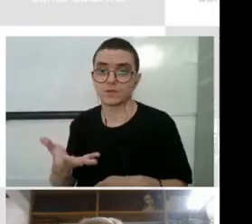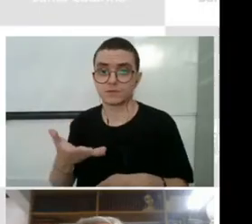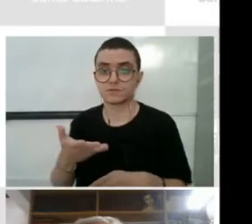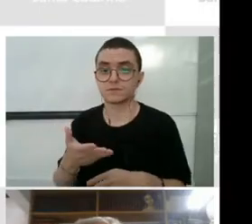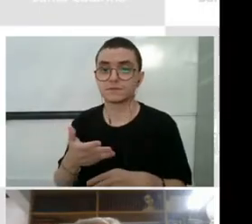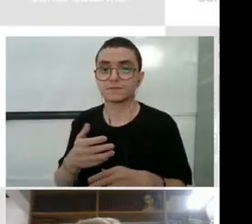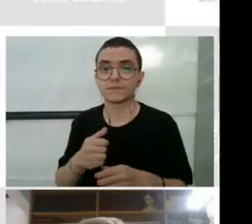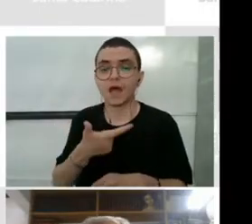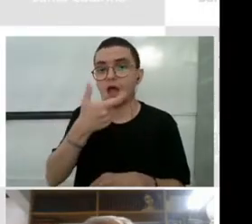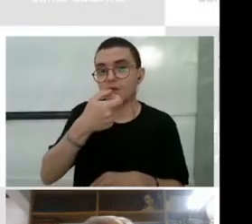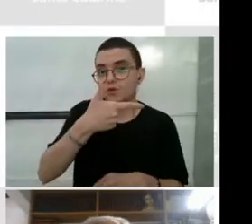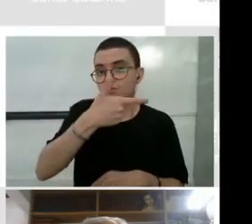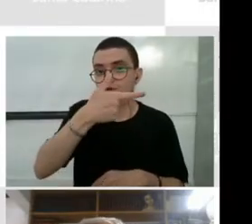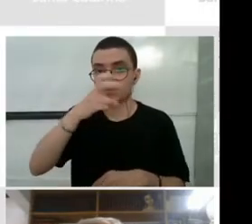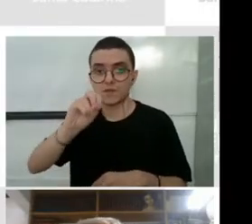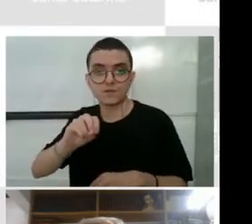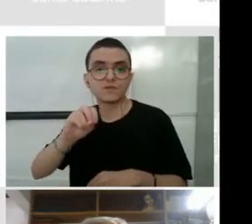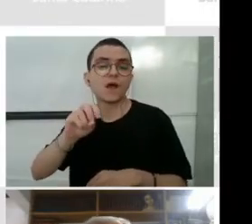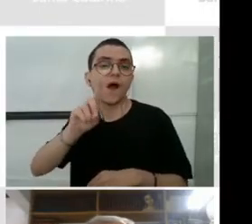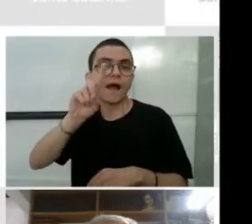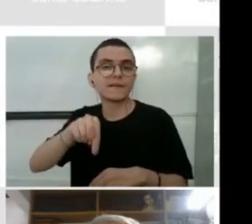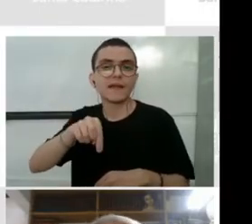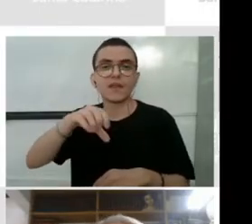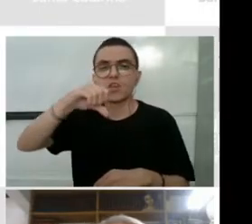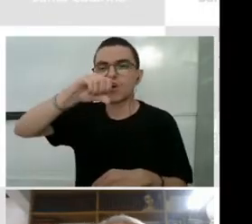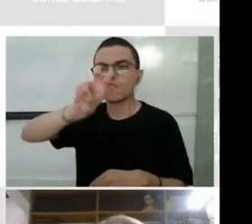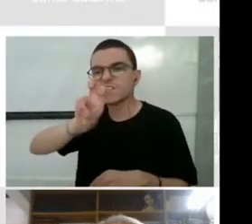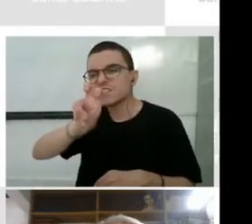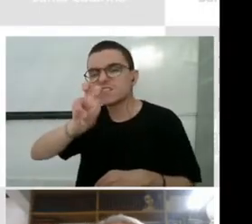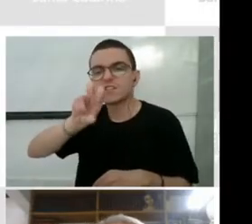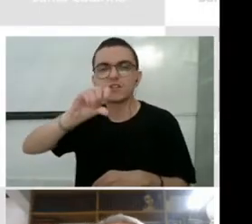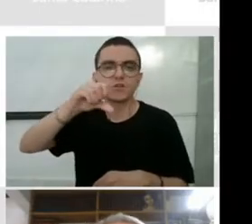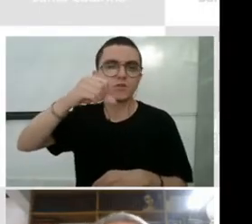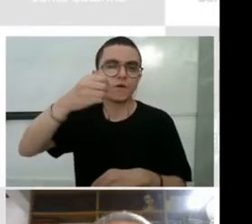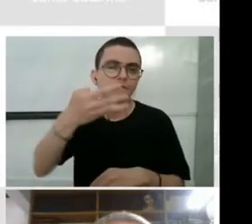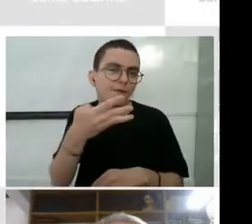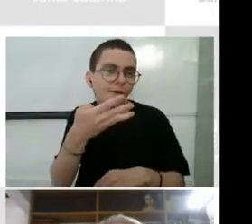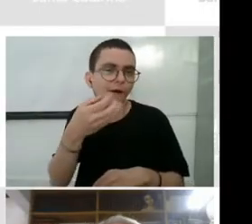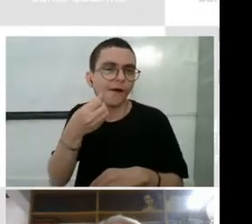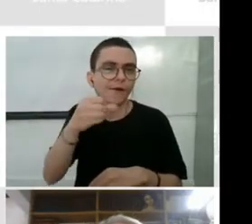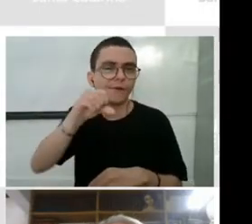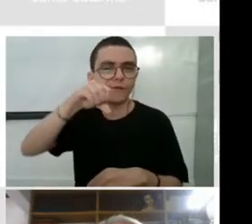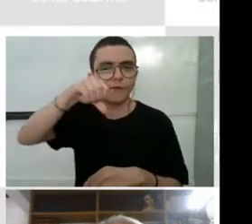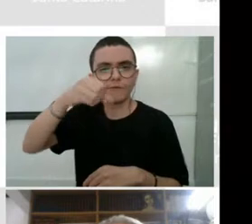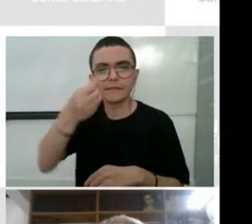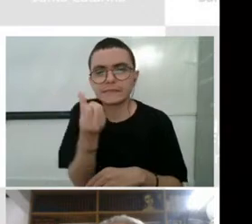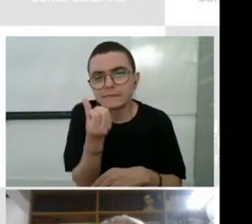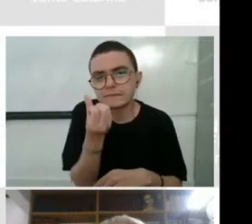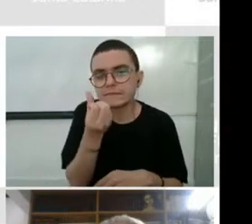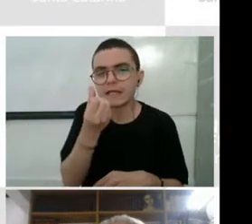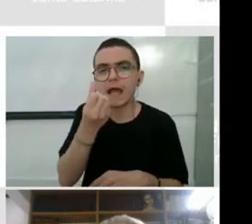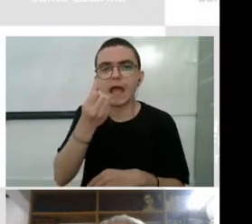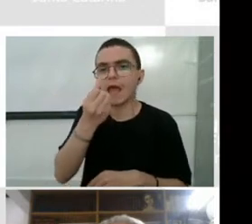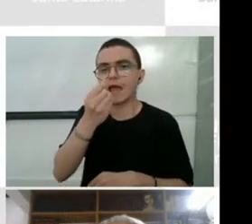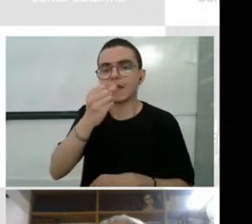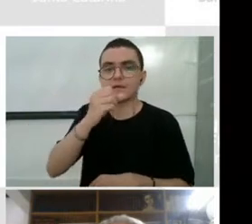consumindo 95, 94, 96 milhões de barris de petróleo, quer dizer, não há nenhuma